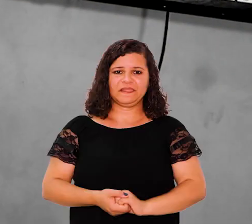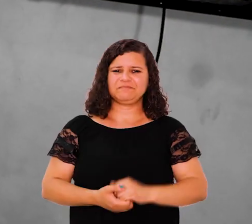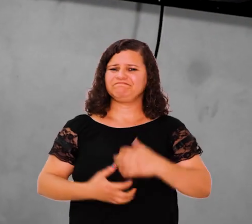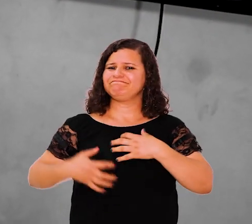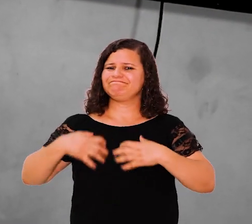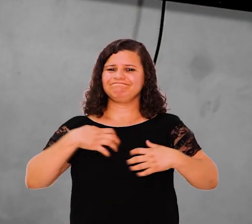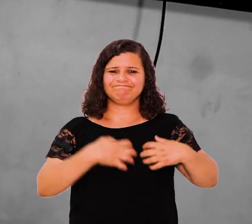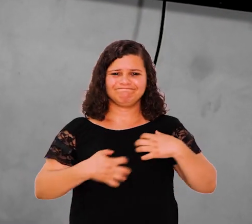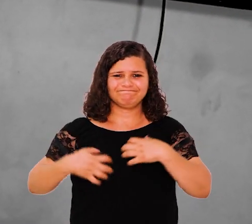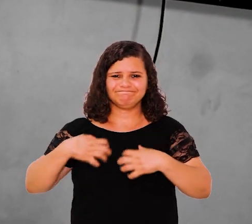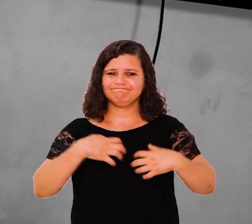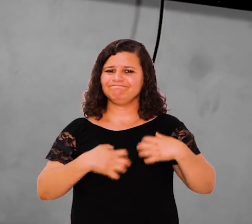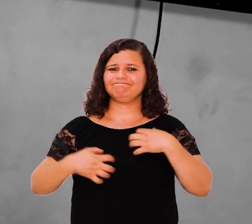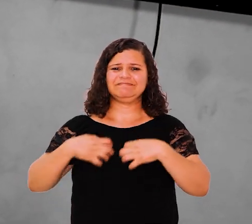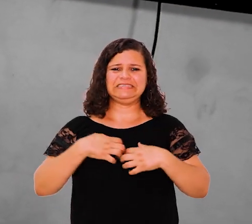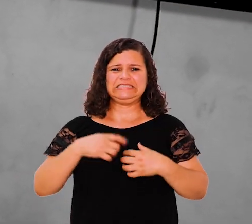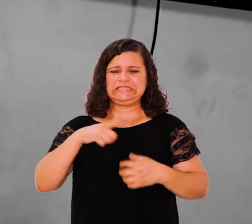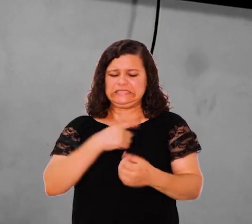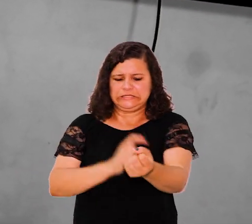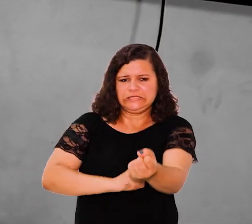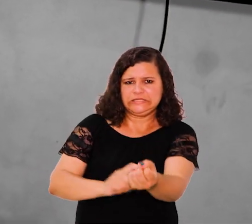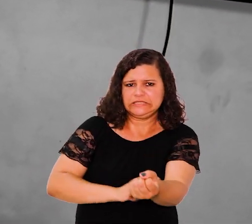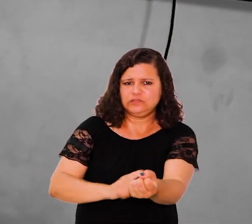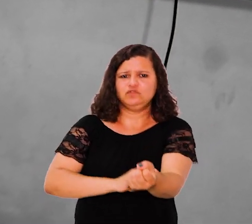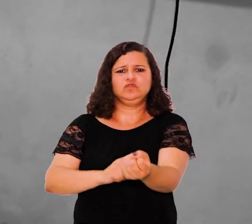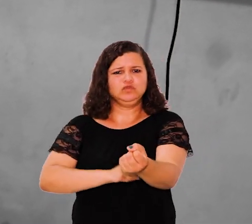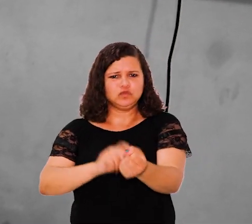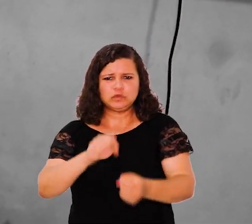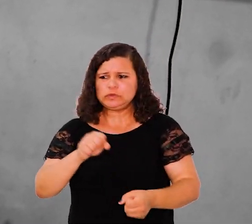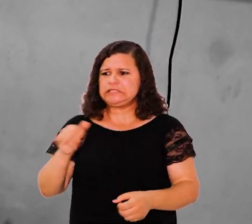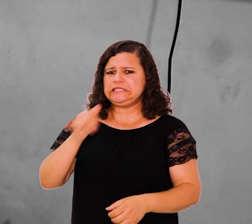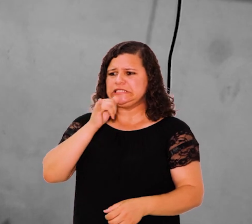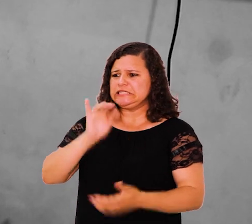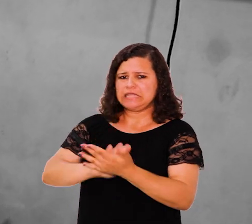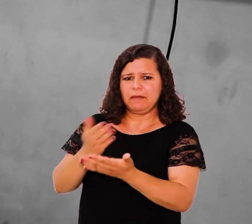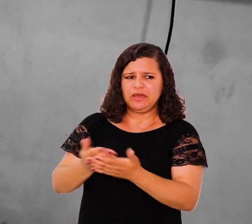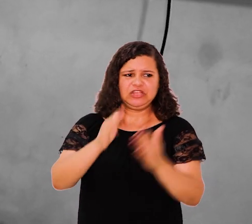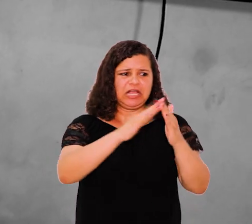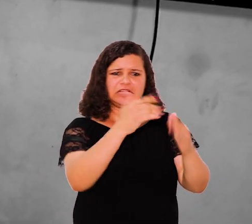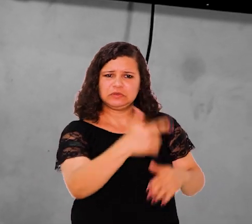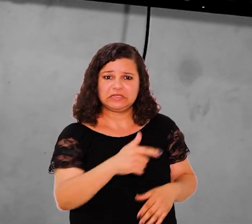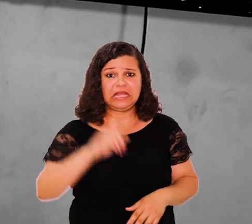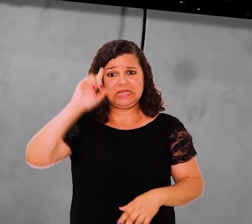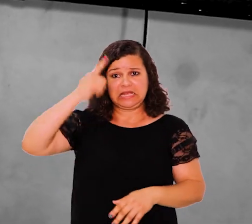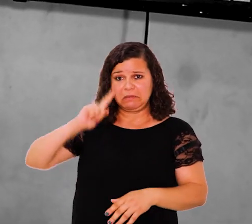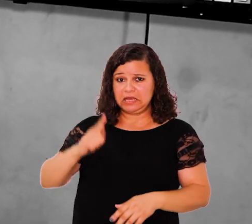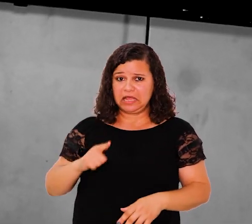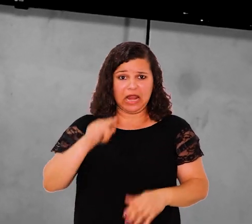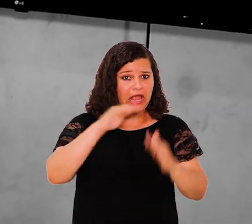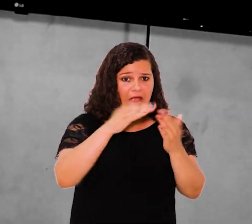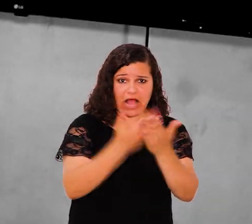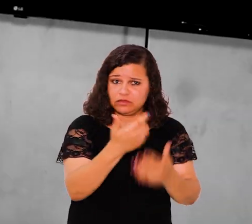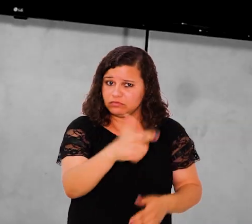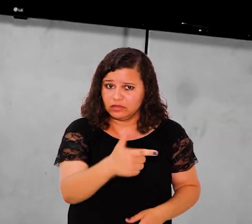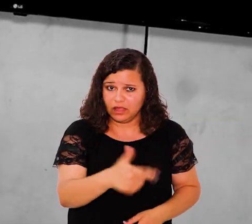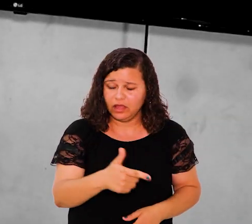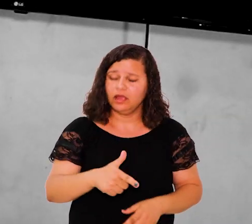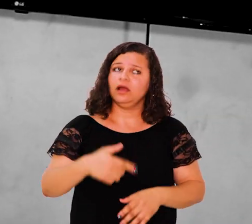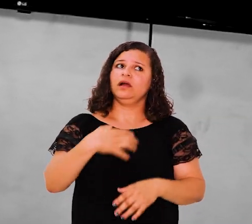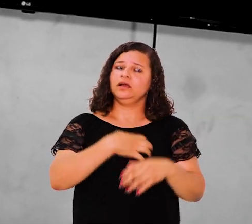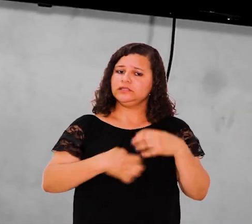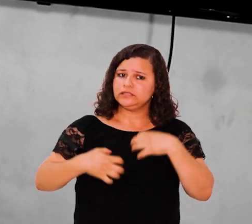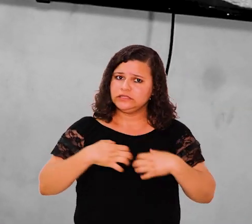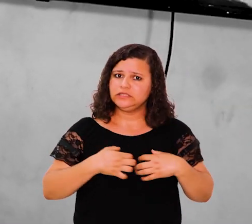prejudicado. Às vezes eu fico angustiado, fico muito nervoso, por exemplo, se não tiver intérprete em casa, se Gabriela não estiver em